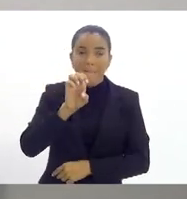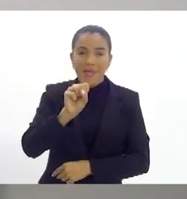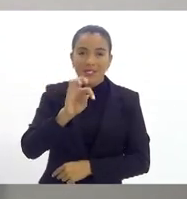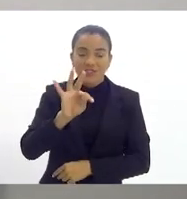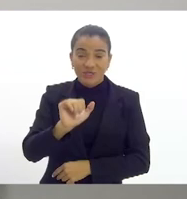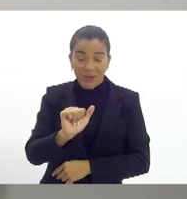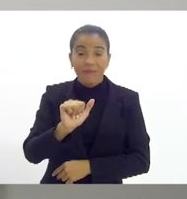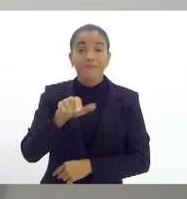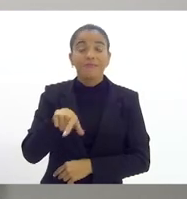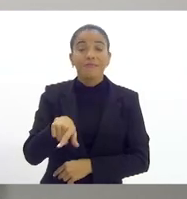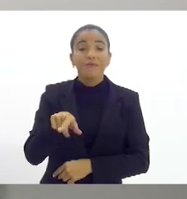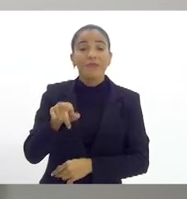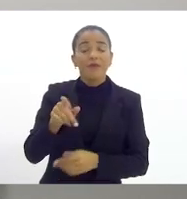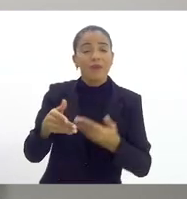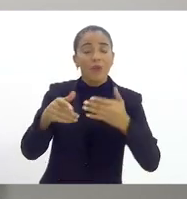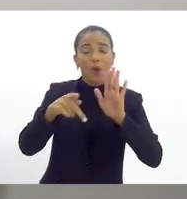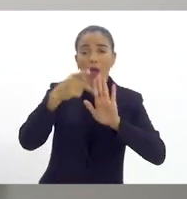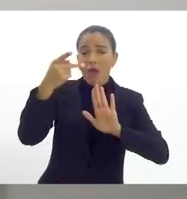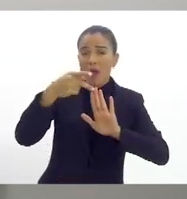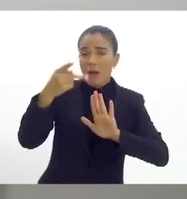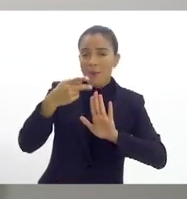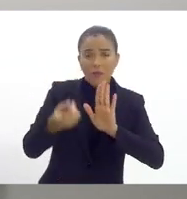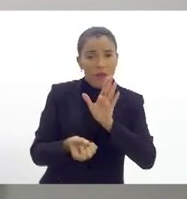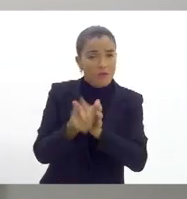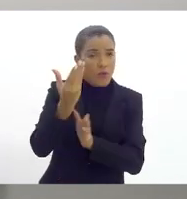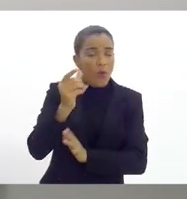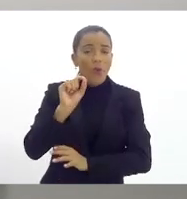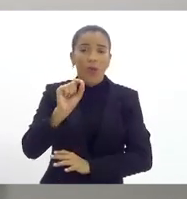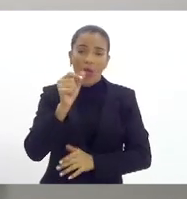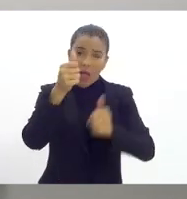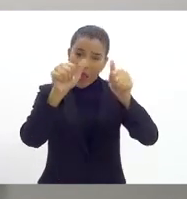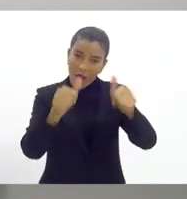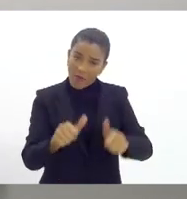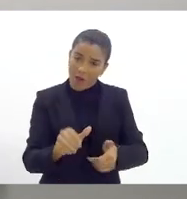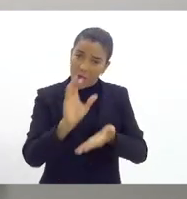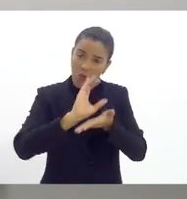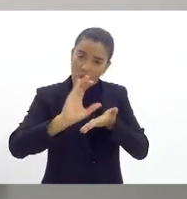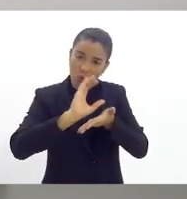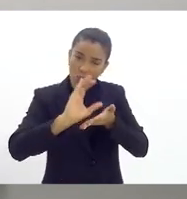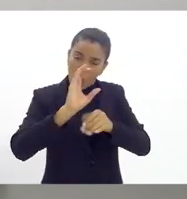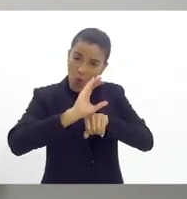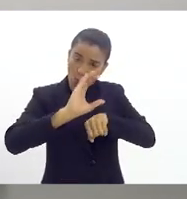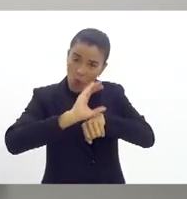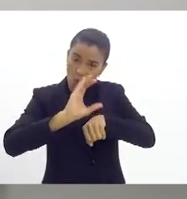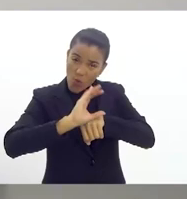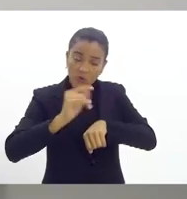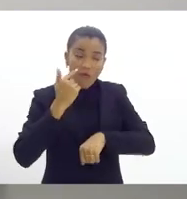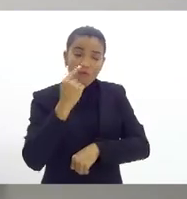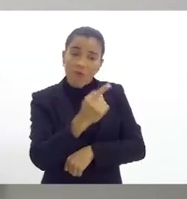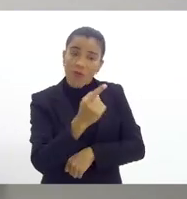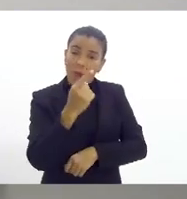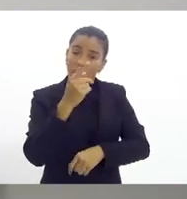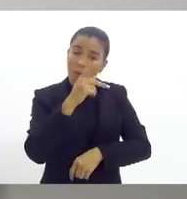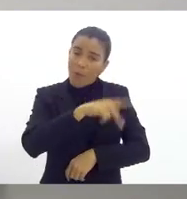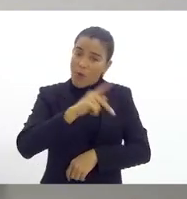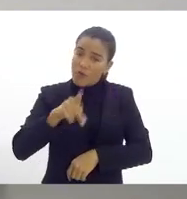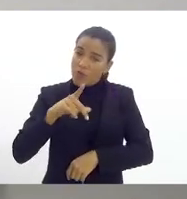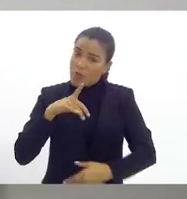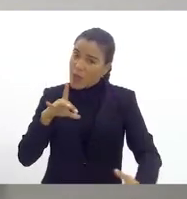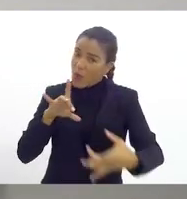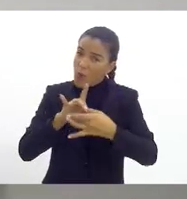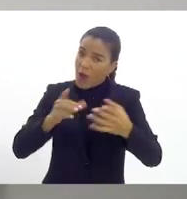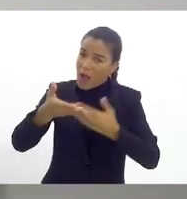fizeram uma portaria onde eles colocam lá quando avaliar o curso Observe só se o professor tem alguma relação com a